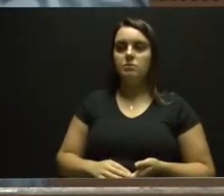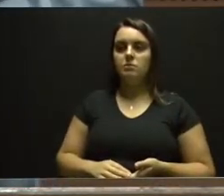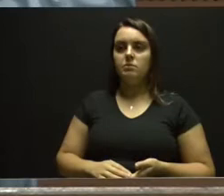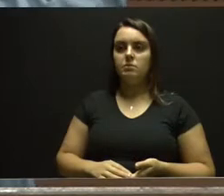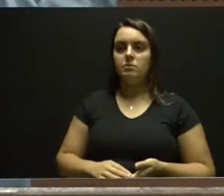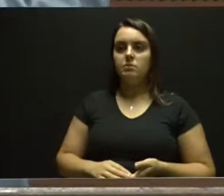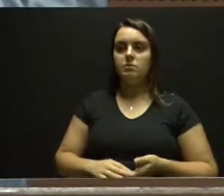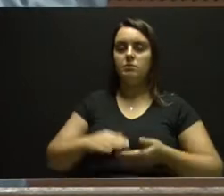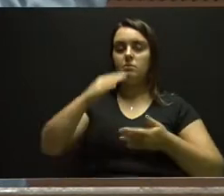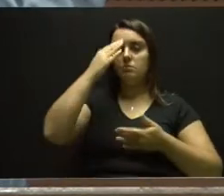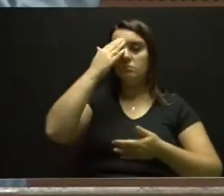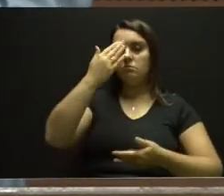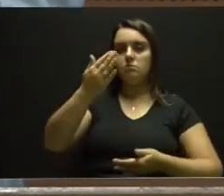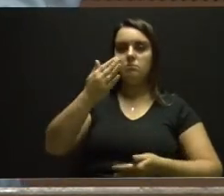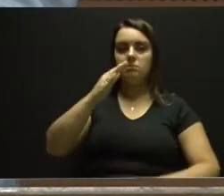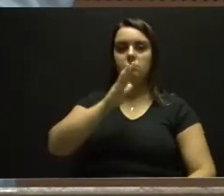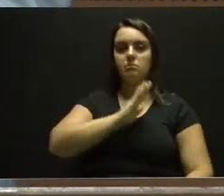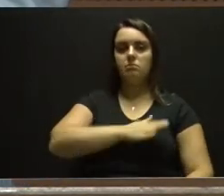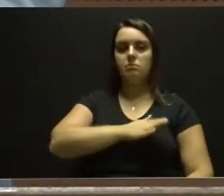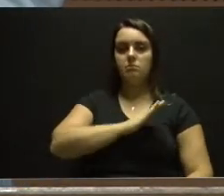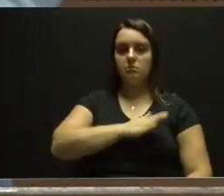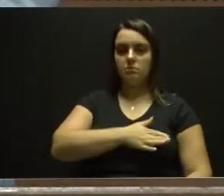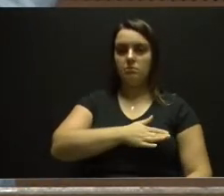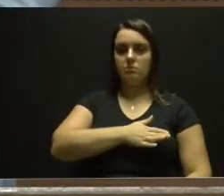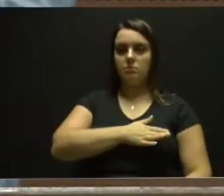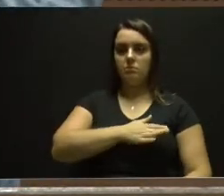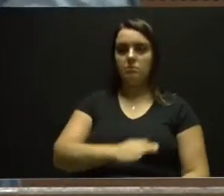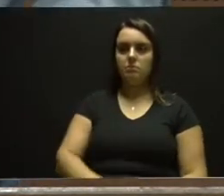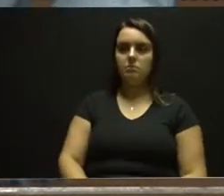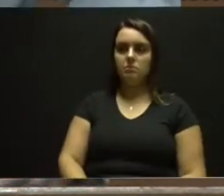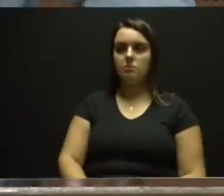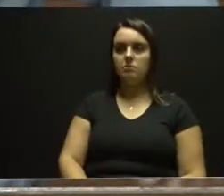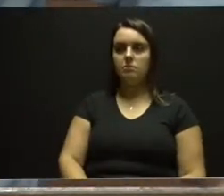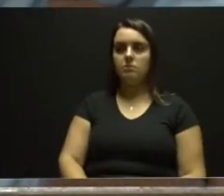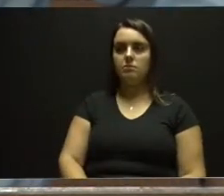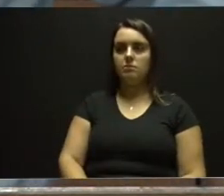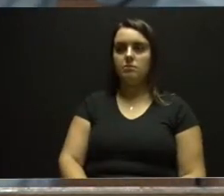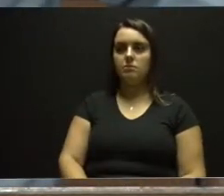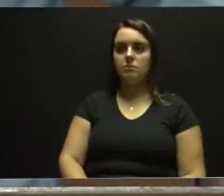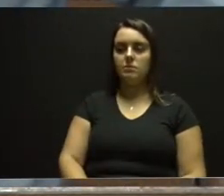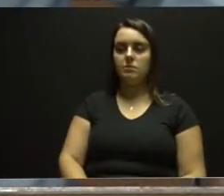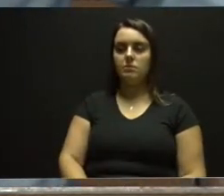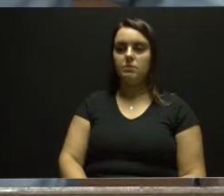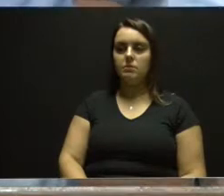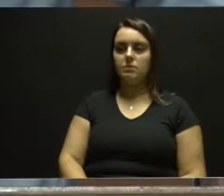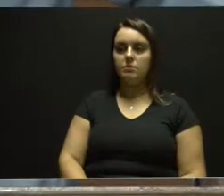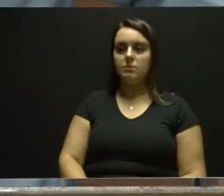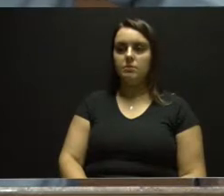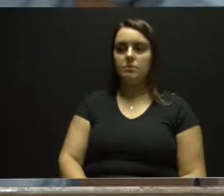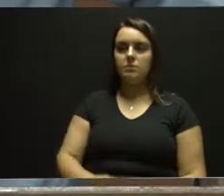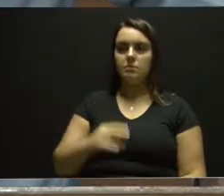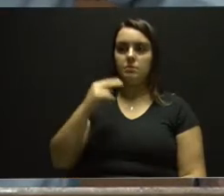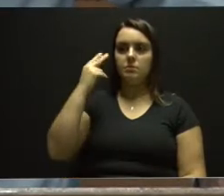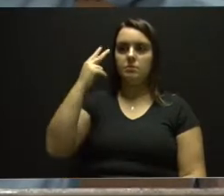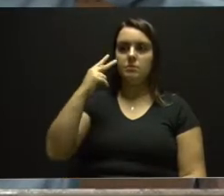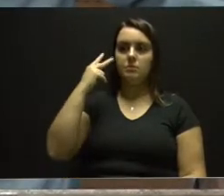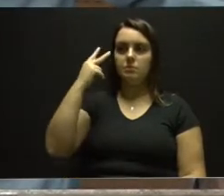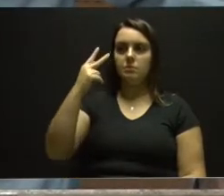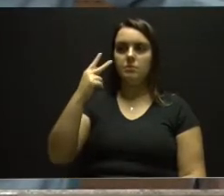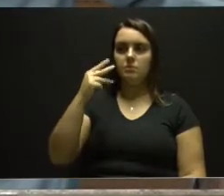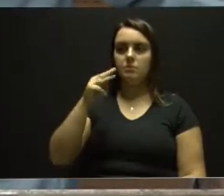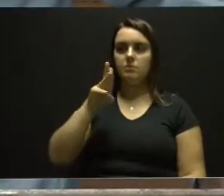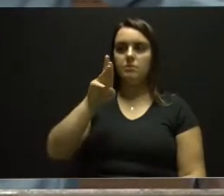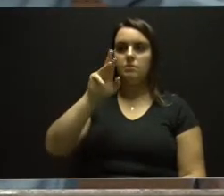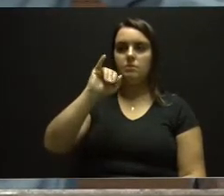agradeço de coração o esse ritmo o vereador wilson